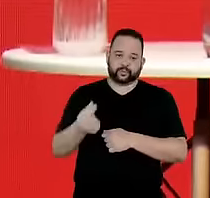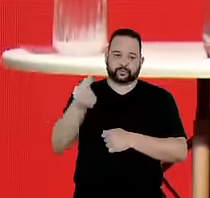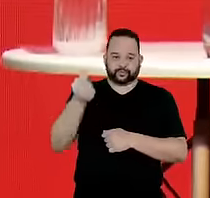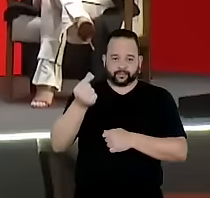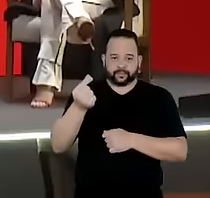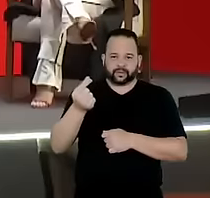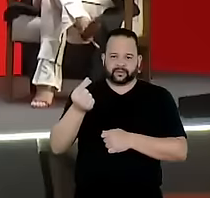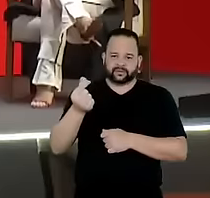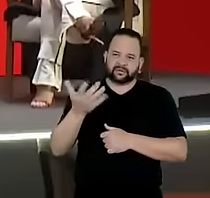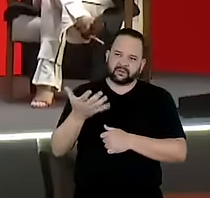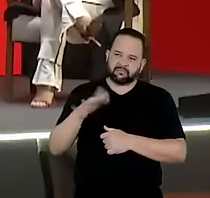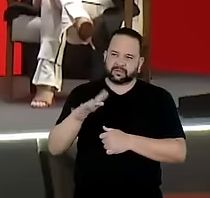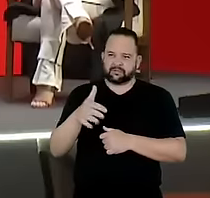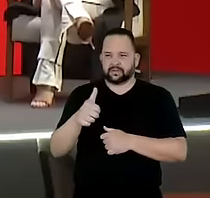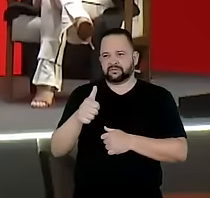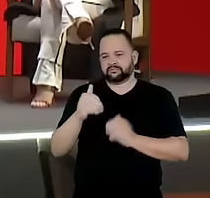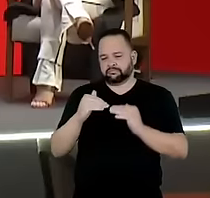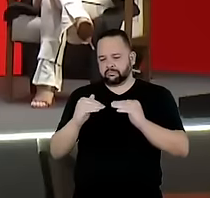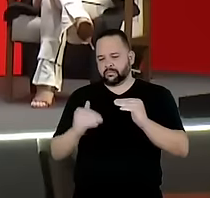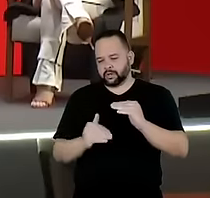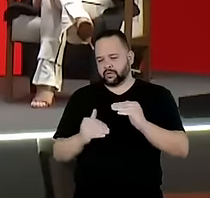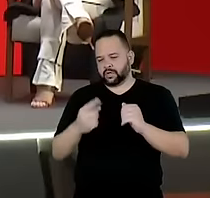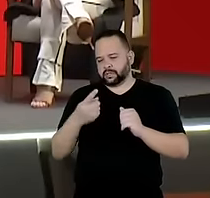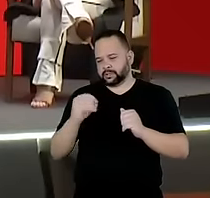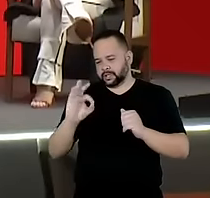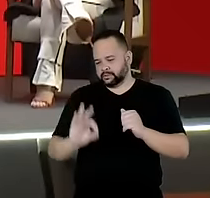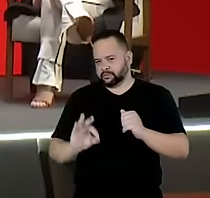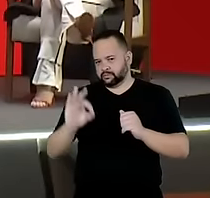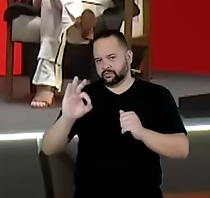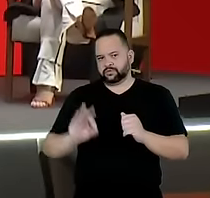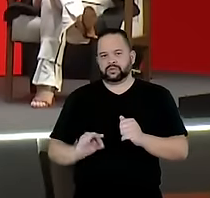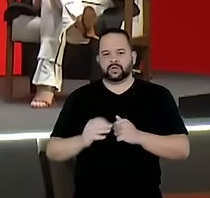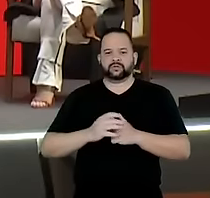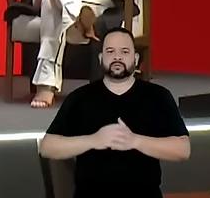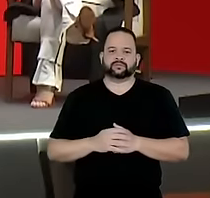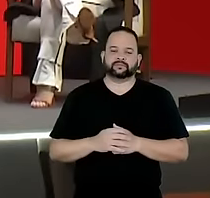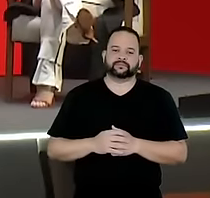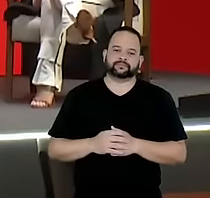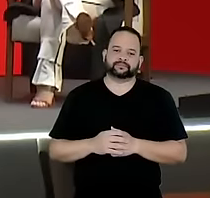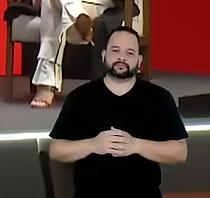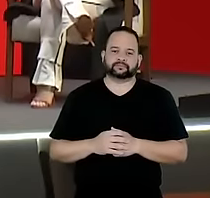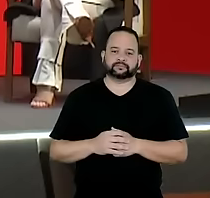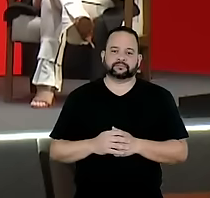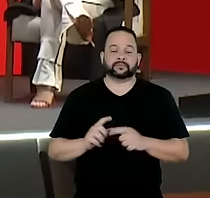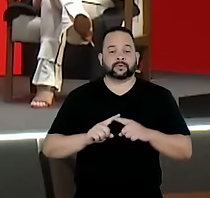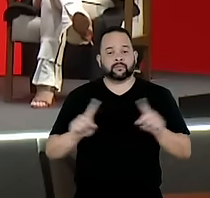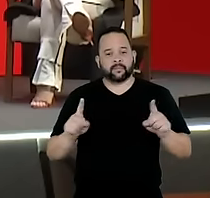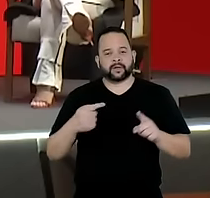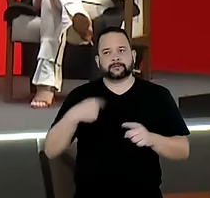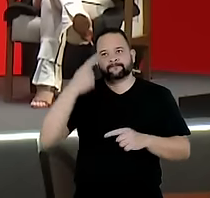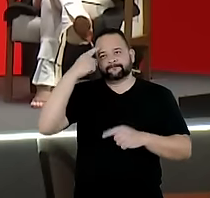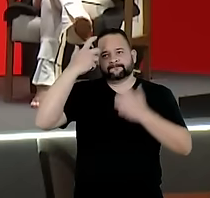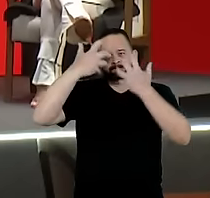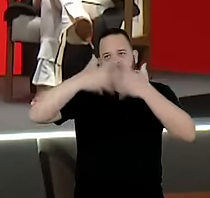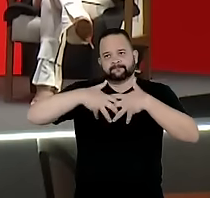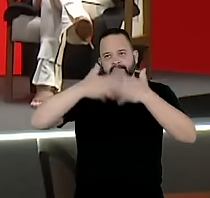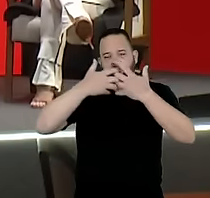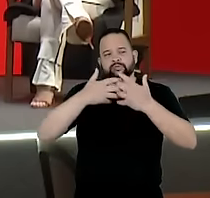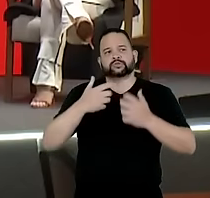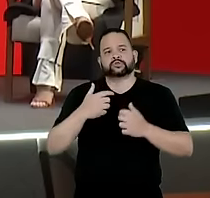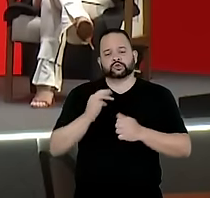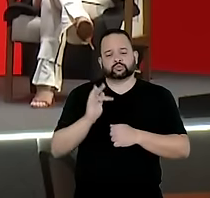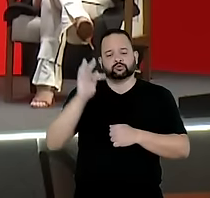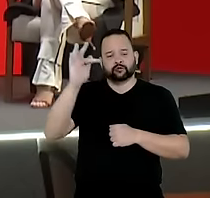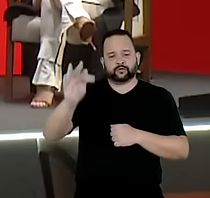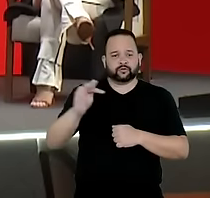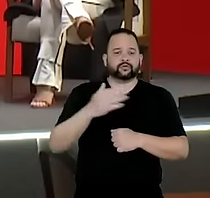gente acha que é um pouco abaixo não tem muito ganho aí né mas pensando paraa frente a gente gosta até de apostar na inclinação